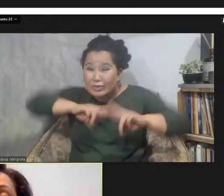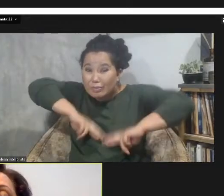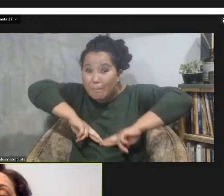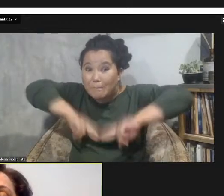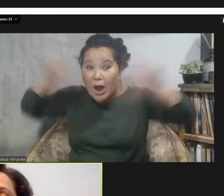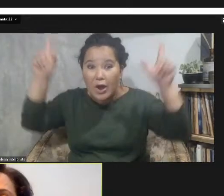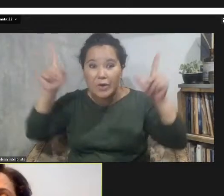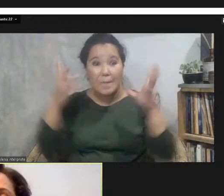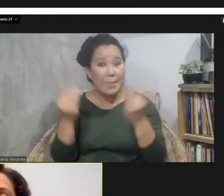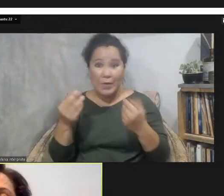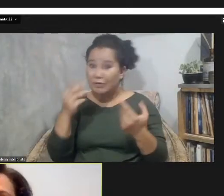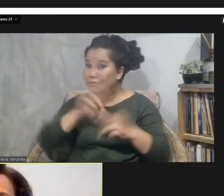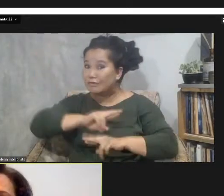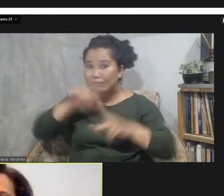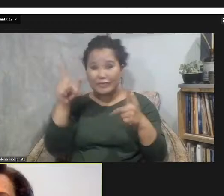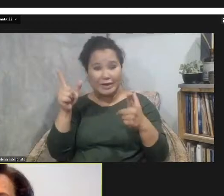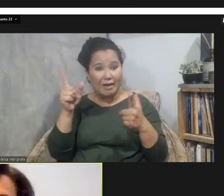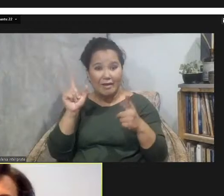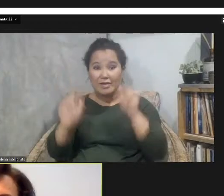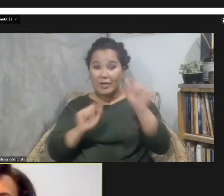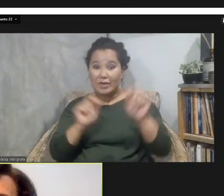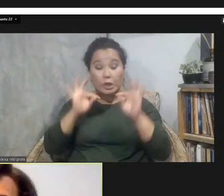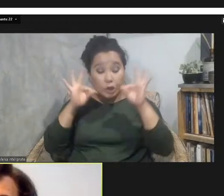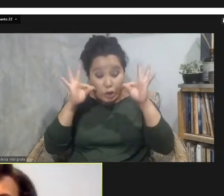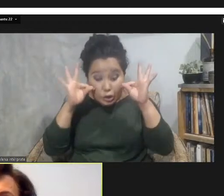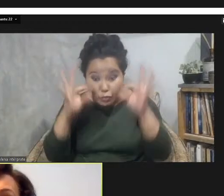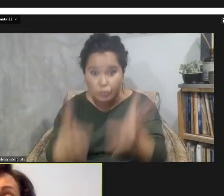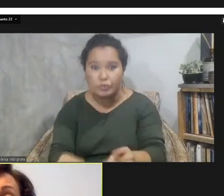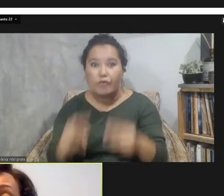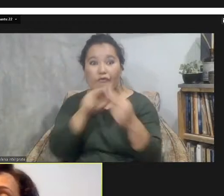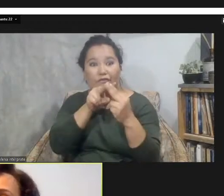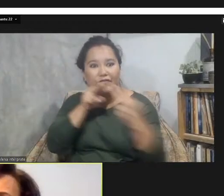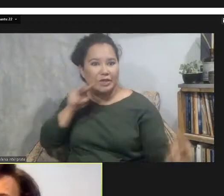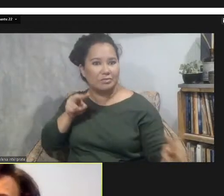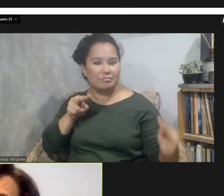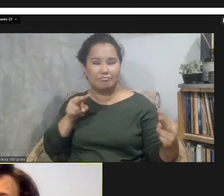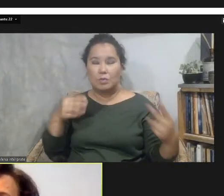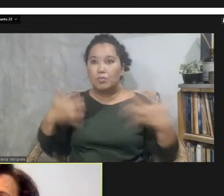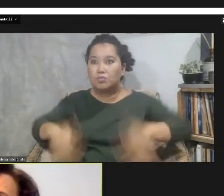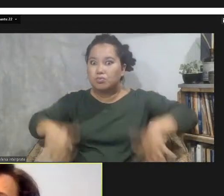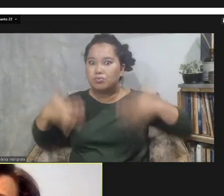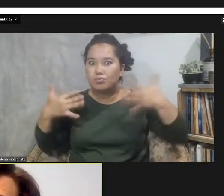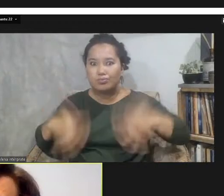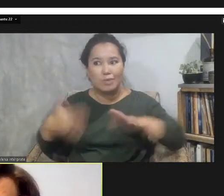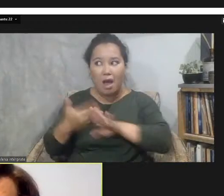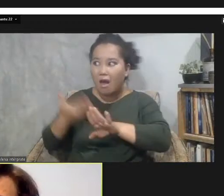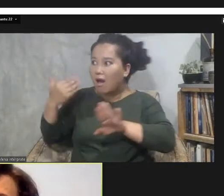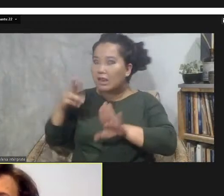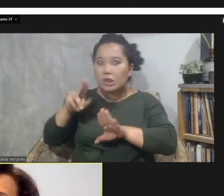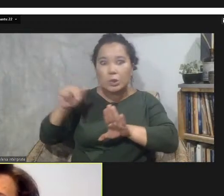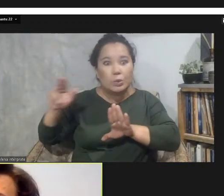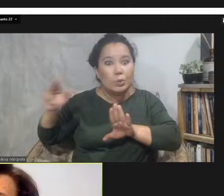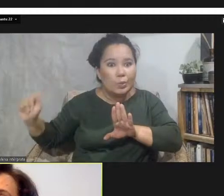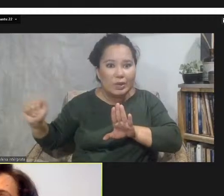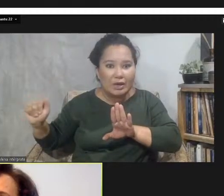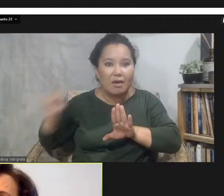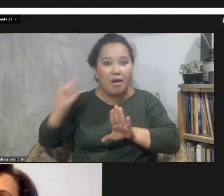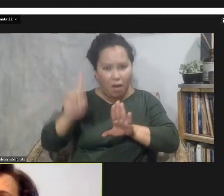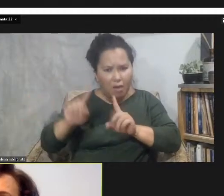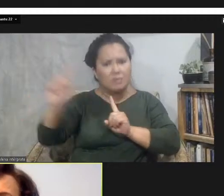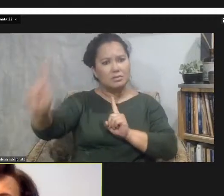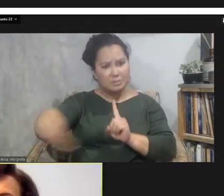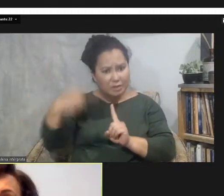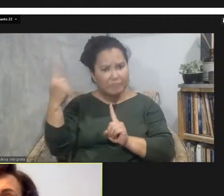virtual, tendo em vista a pandemia da COVID-19. Nesse novo contexto de tantas incertezas, de tantas